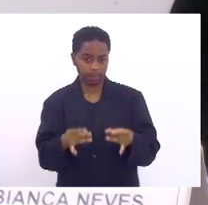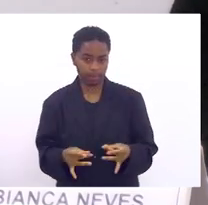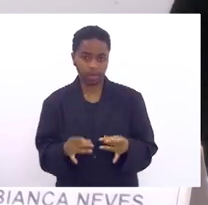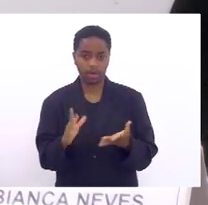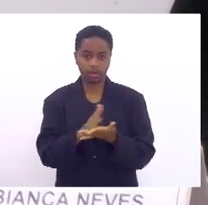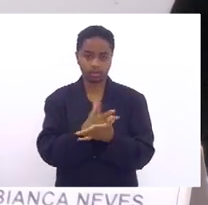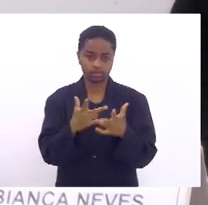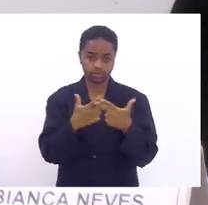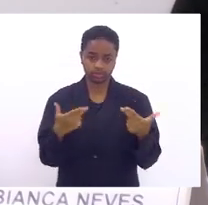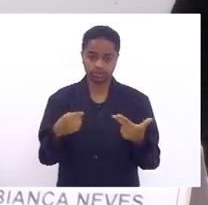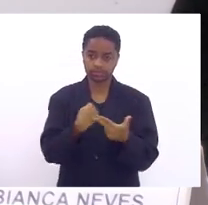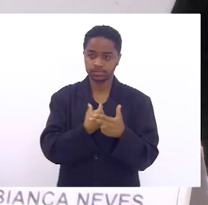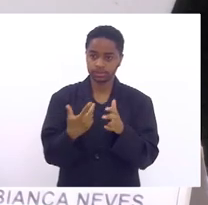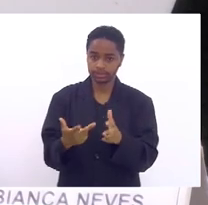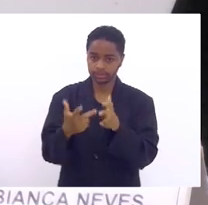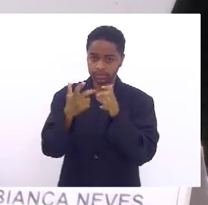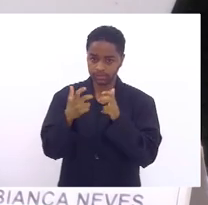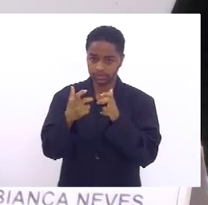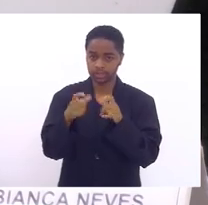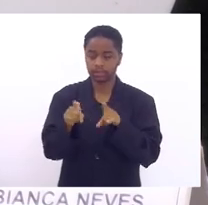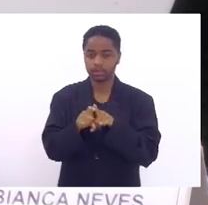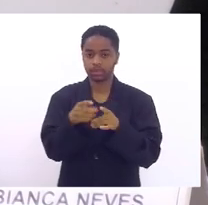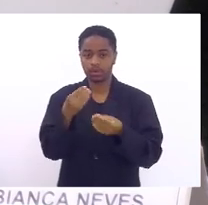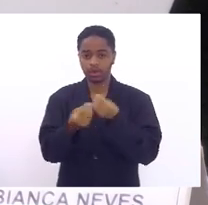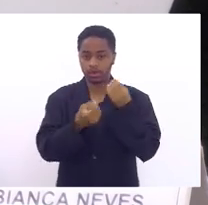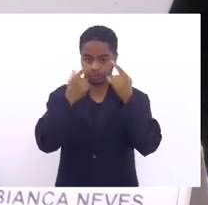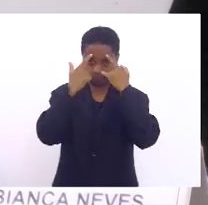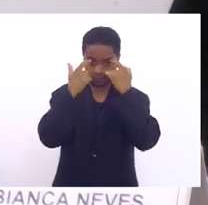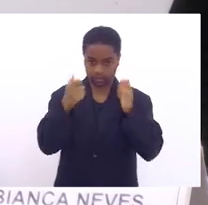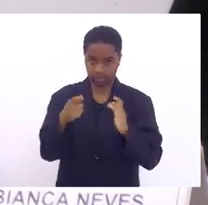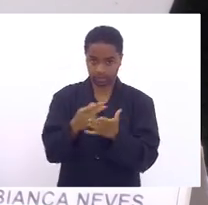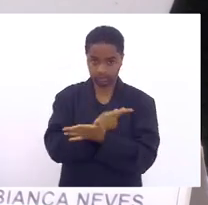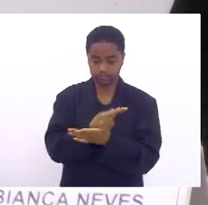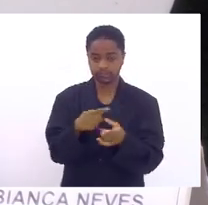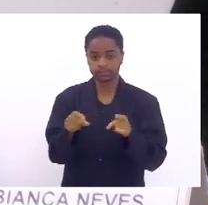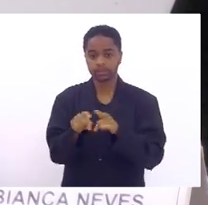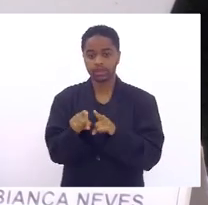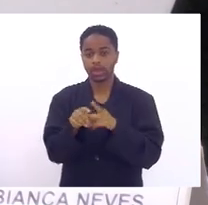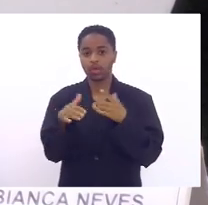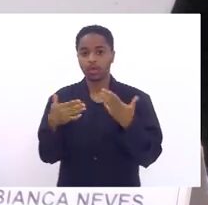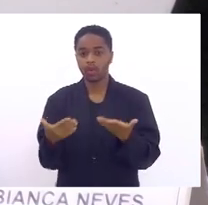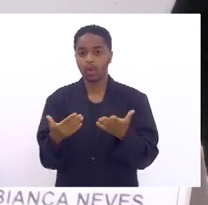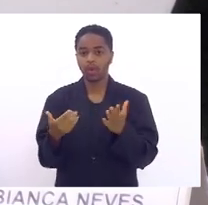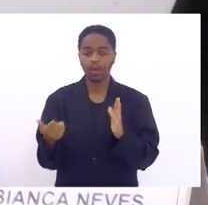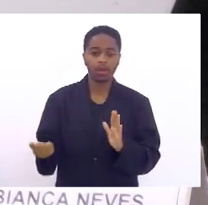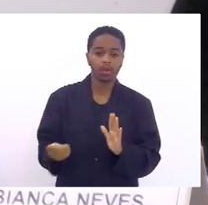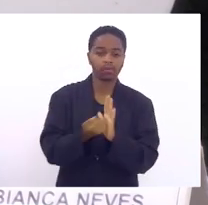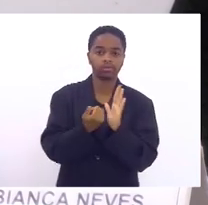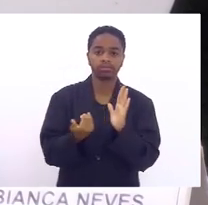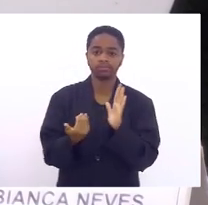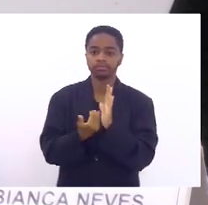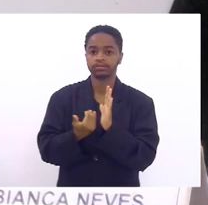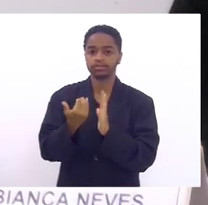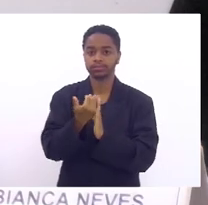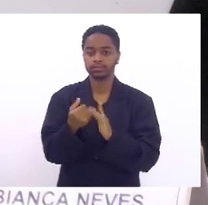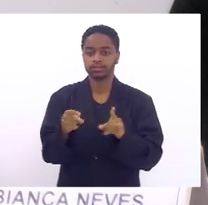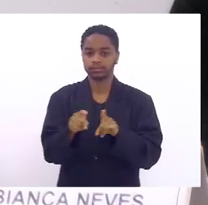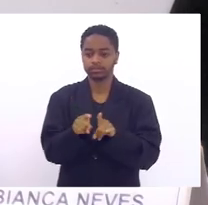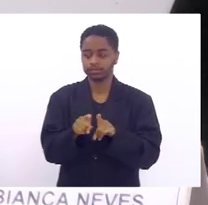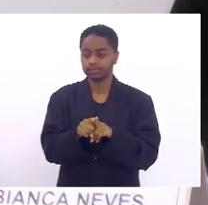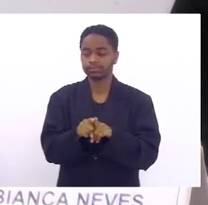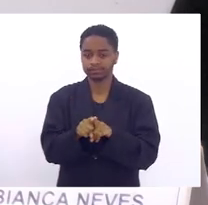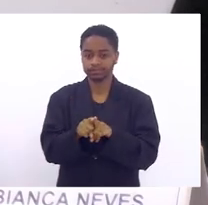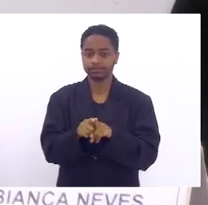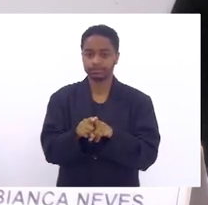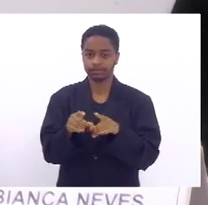ambulatório as violências que se apresentaram Quais são as mais marcadas né as que atravessam mais